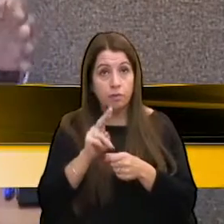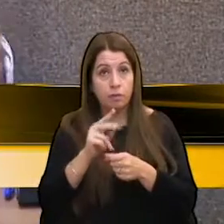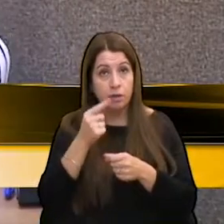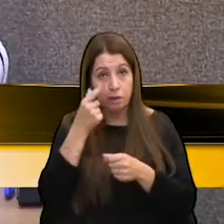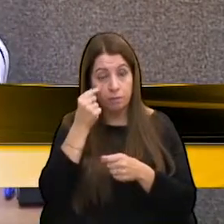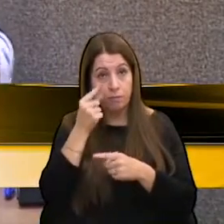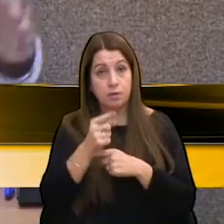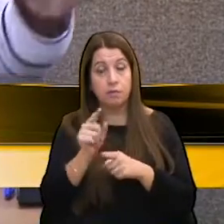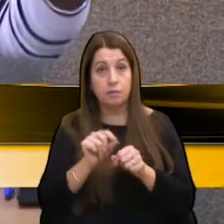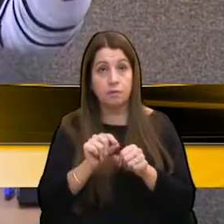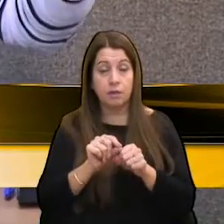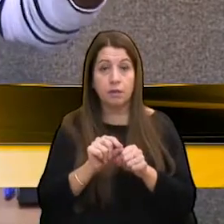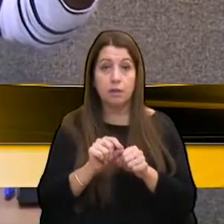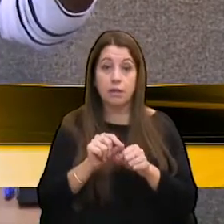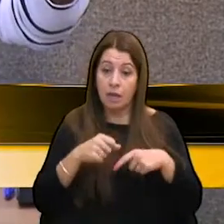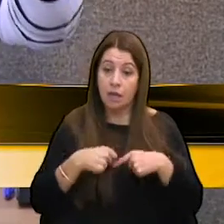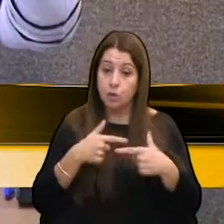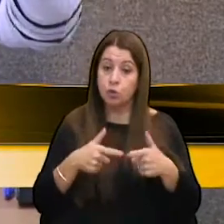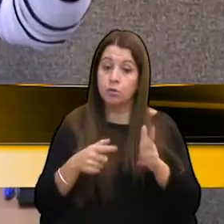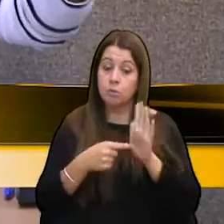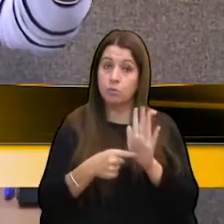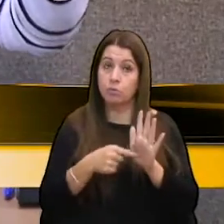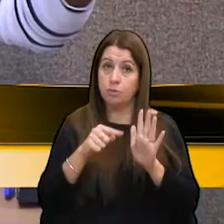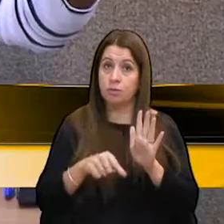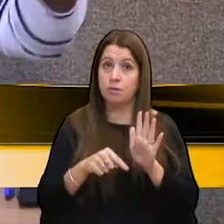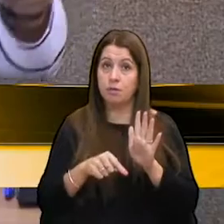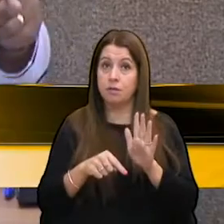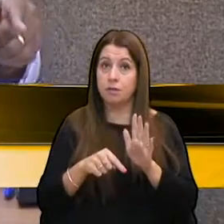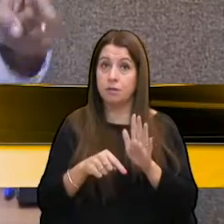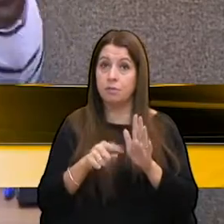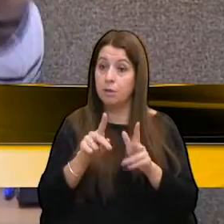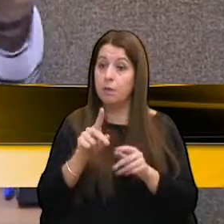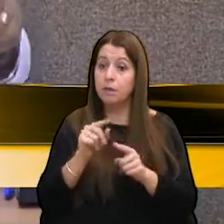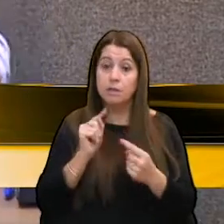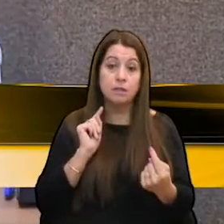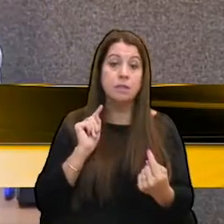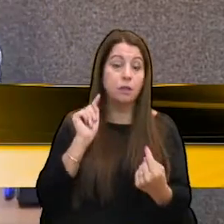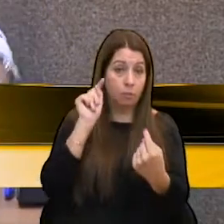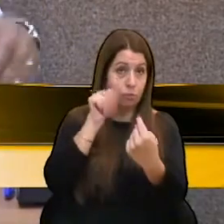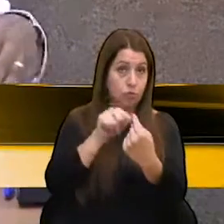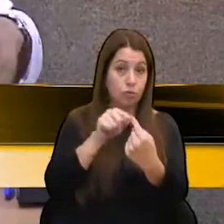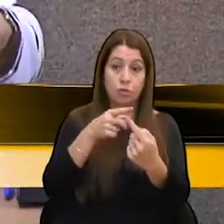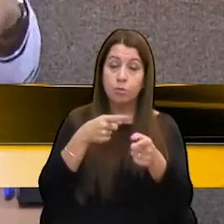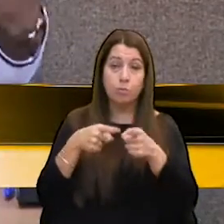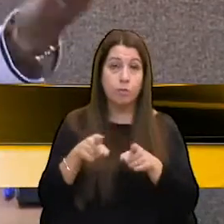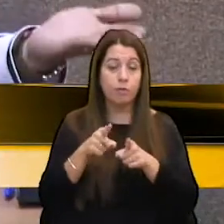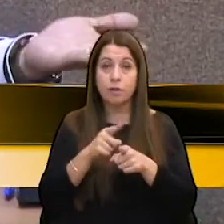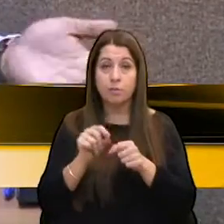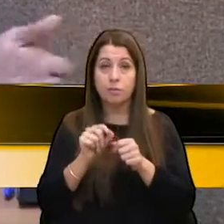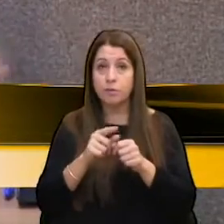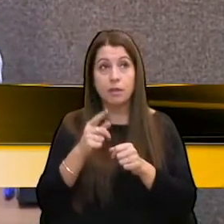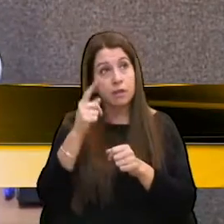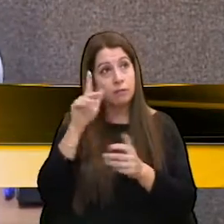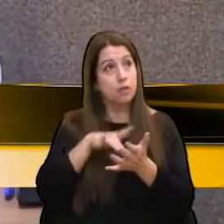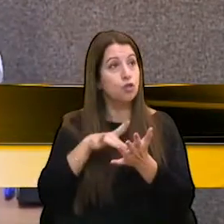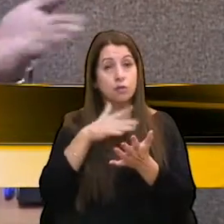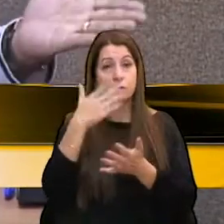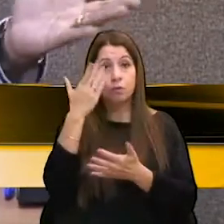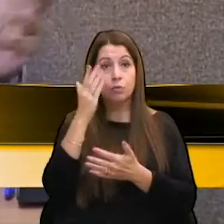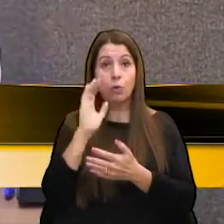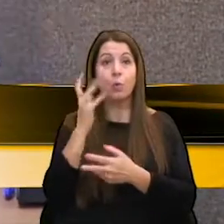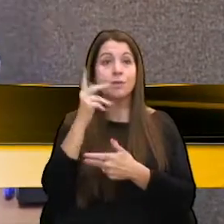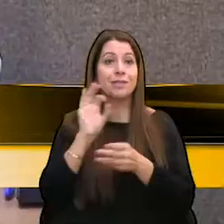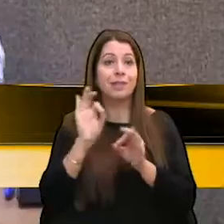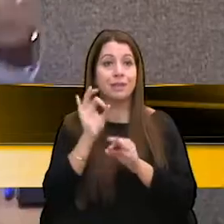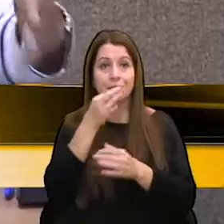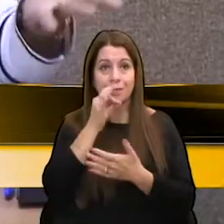feliz, porque as ações que são trazidas aí para esse púlpito é porque nós somos provocados e nós não podemos fazer de conta que não está acontecendo nada em